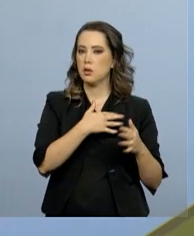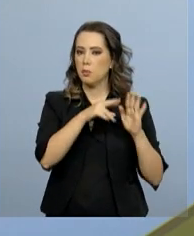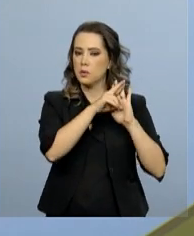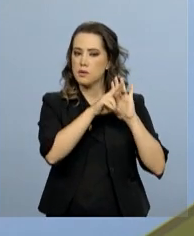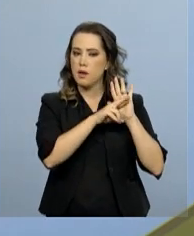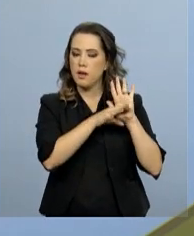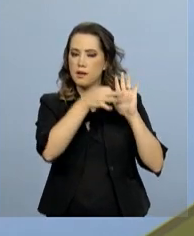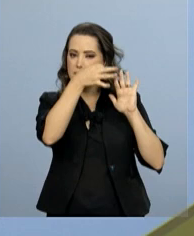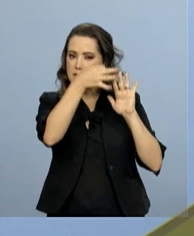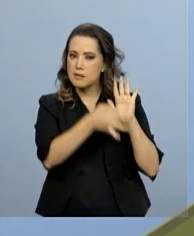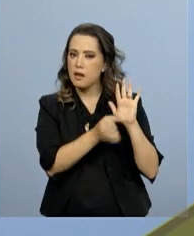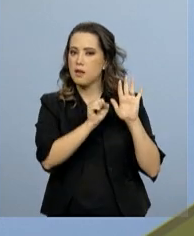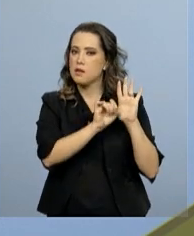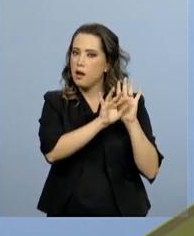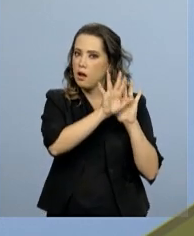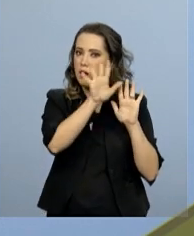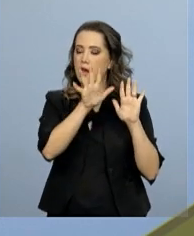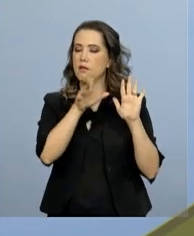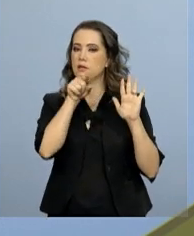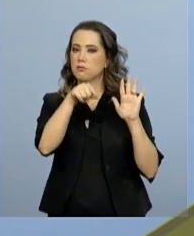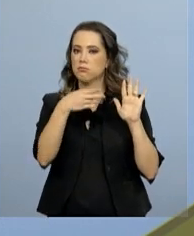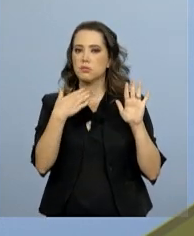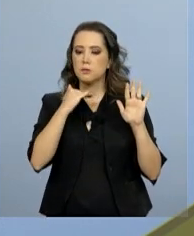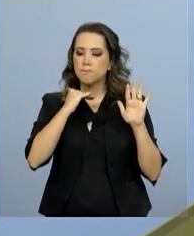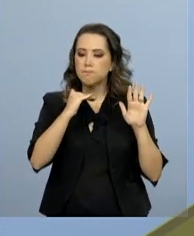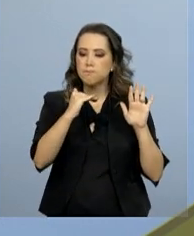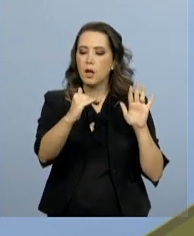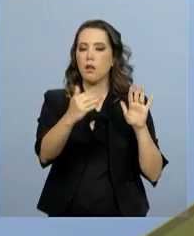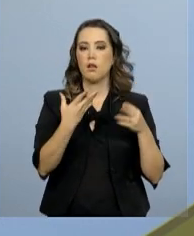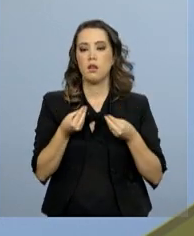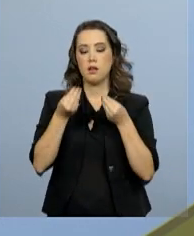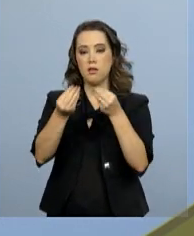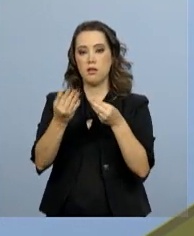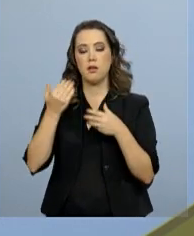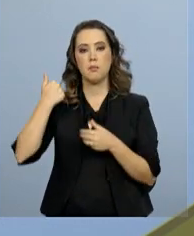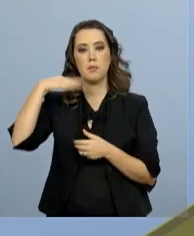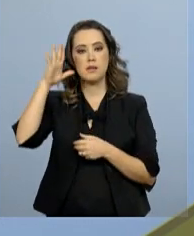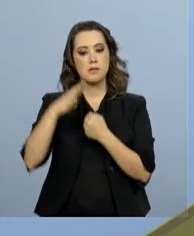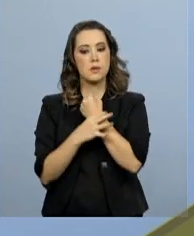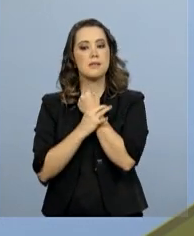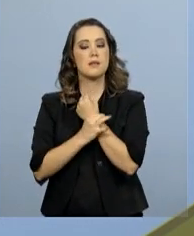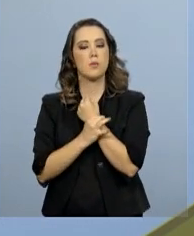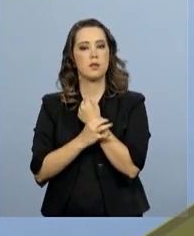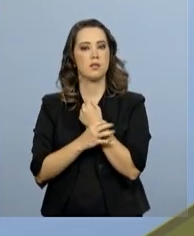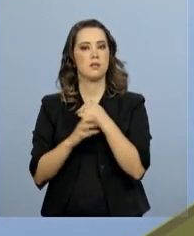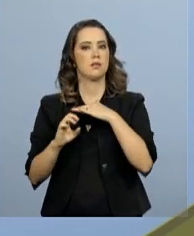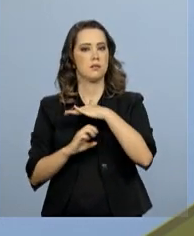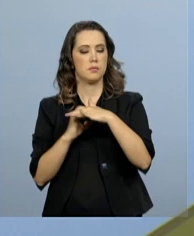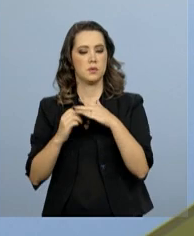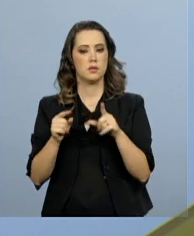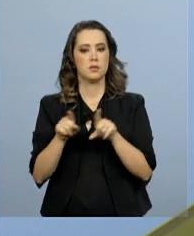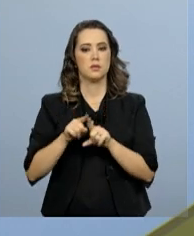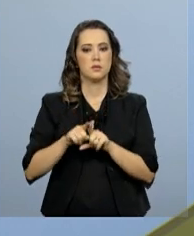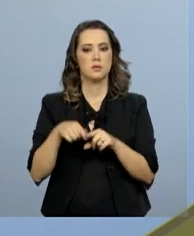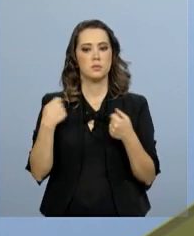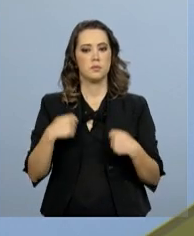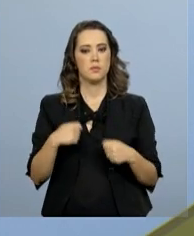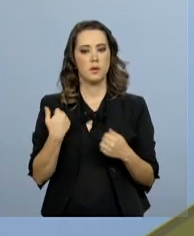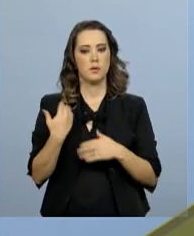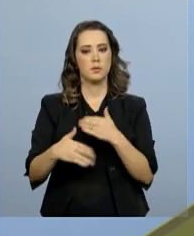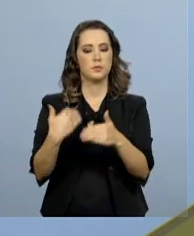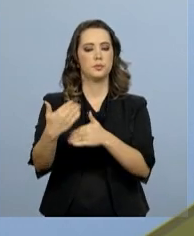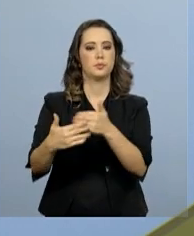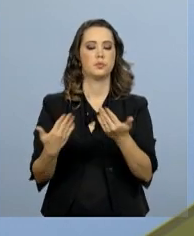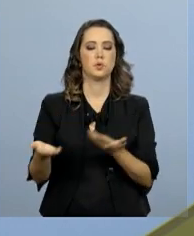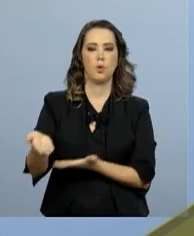com regras estáveis que transmitam sobretudo segurança e também temos que manter o ambiente de